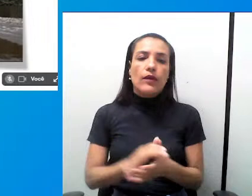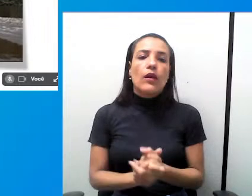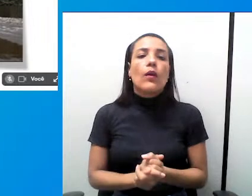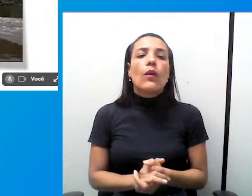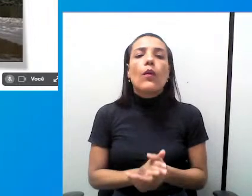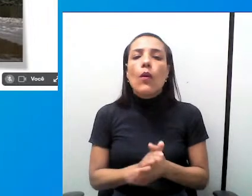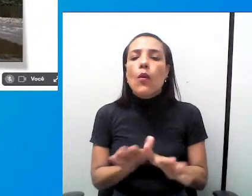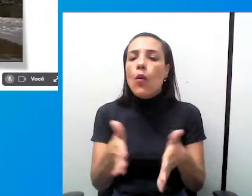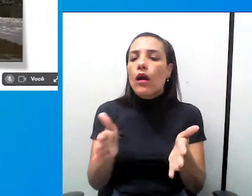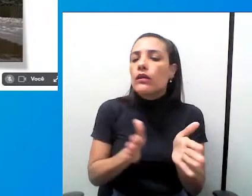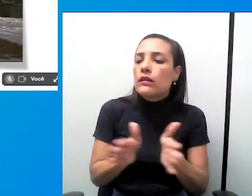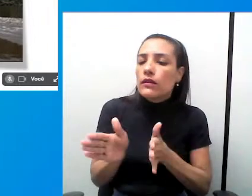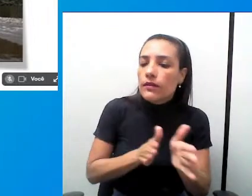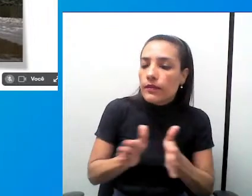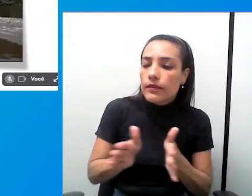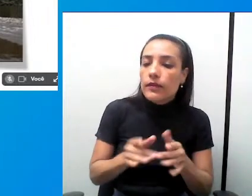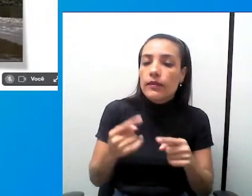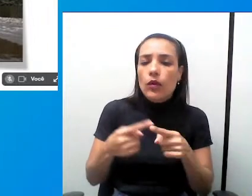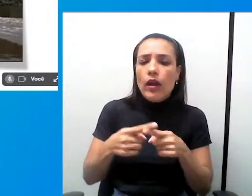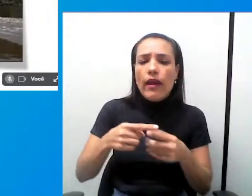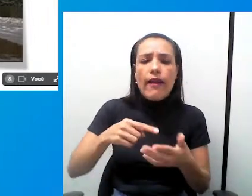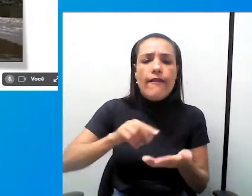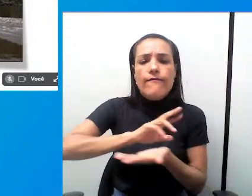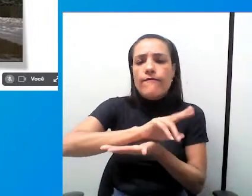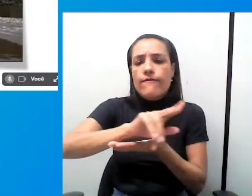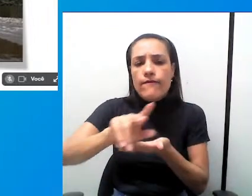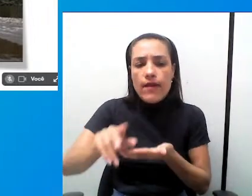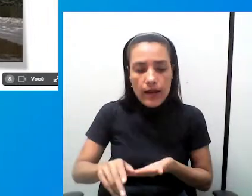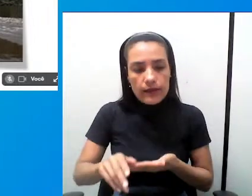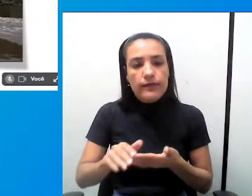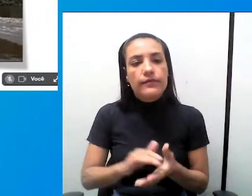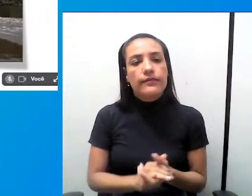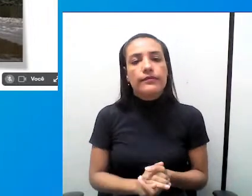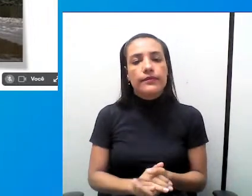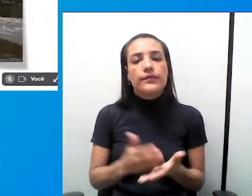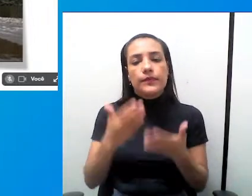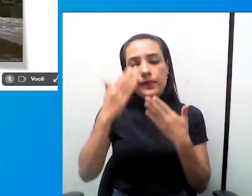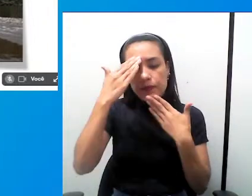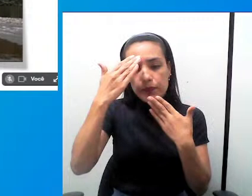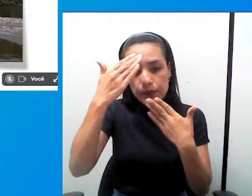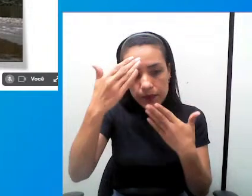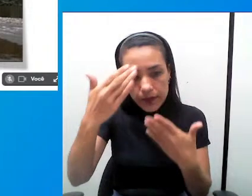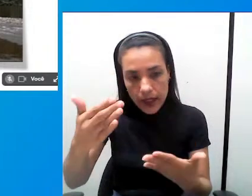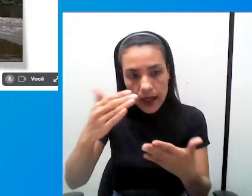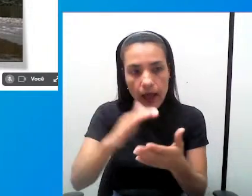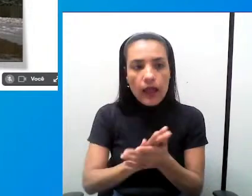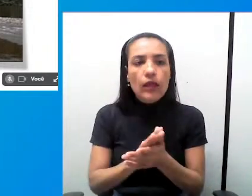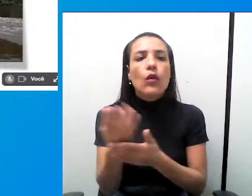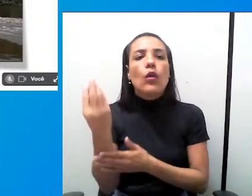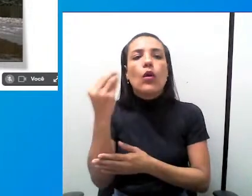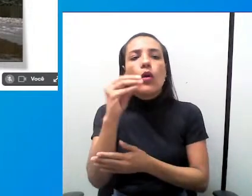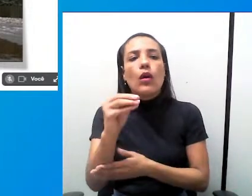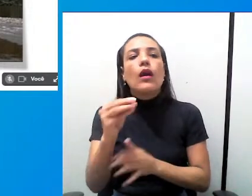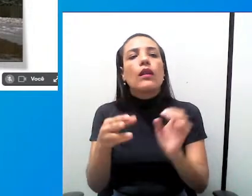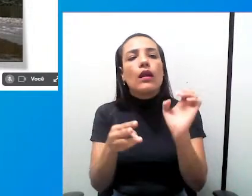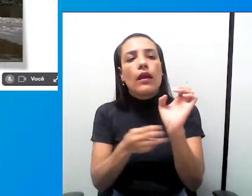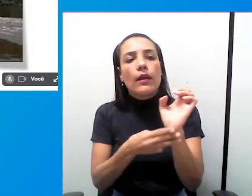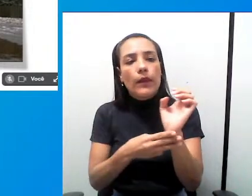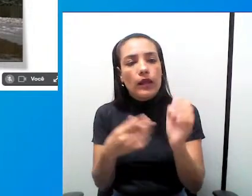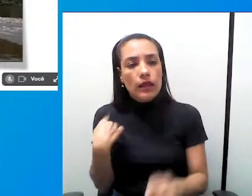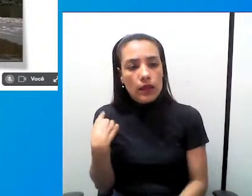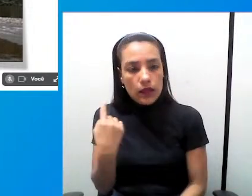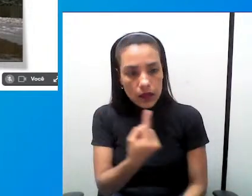executar num território que é tão diverso como o nosso. Então, obrigado, agradeço a todos, coloco aqui o nosso contato, Adriano Oliveira,